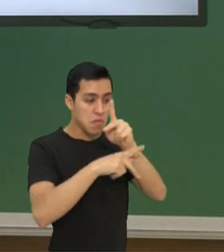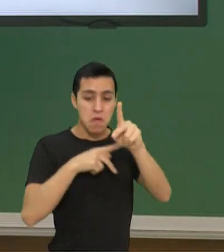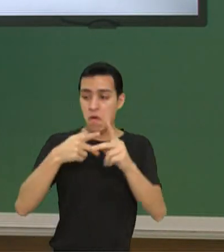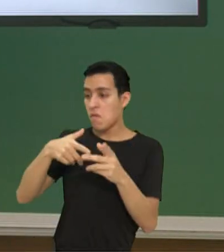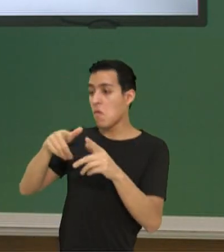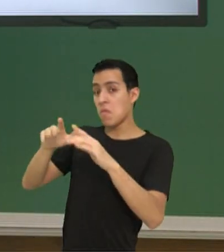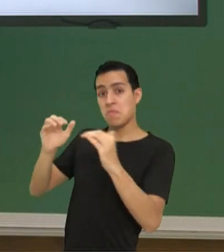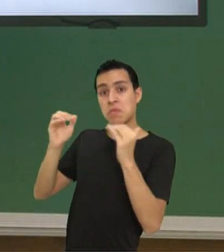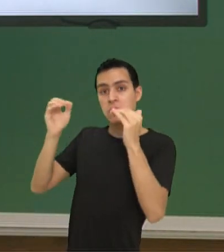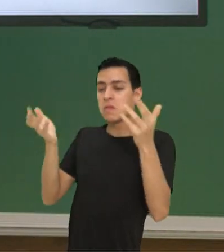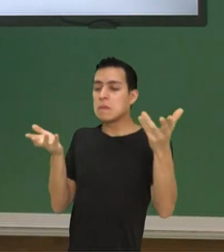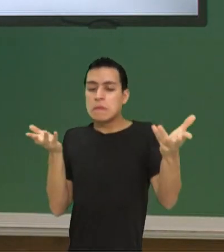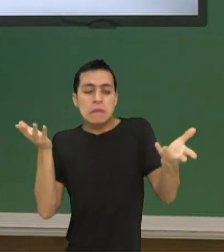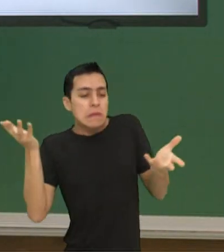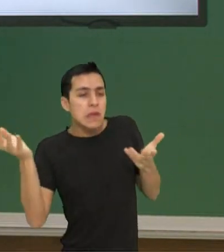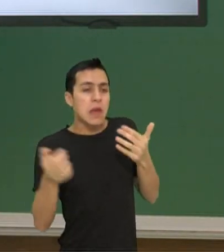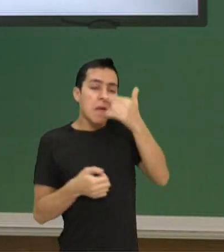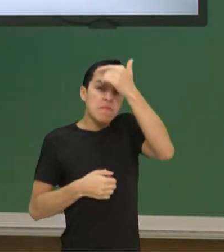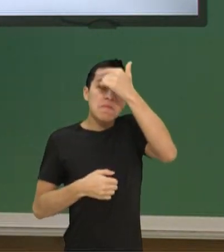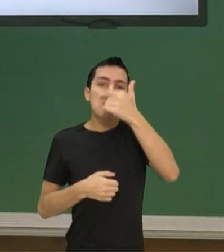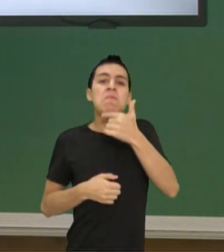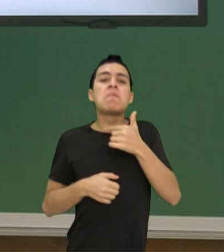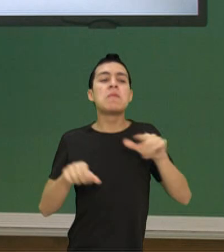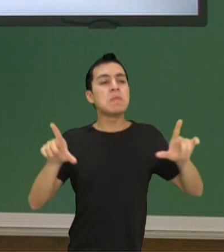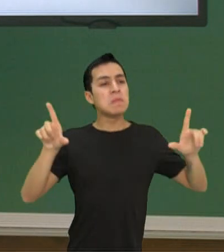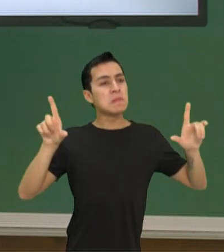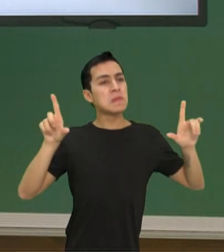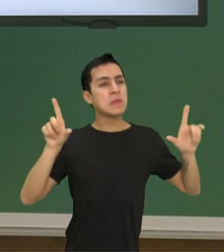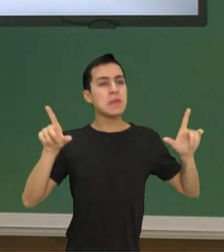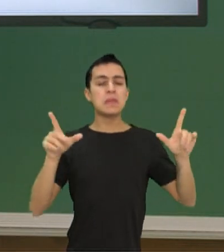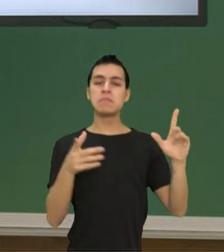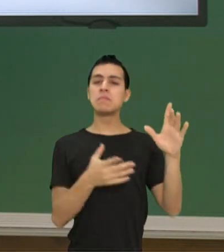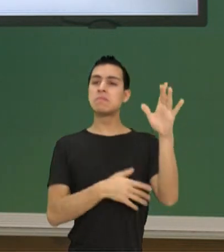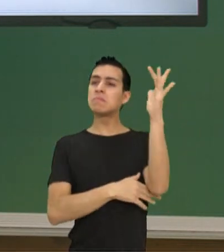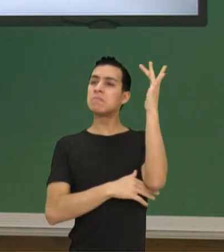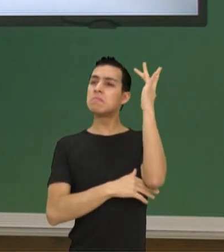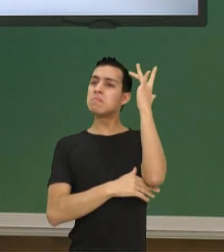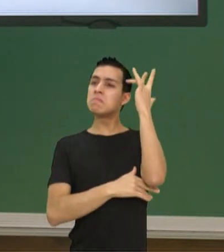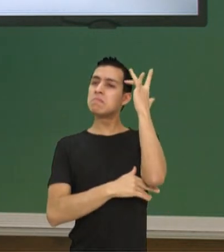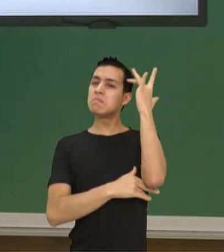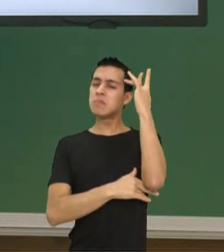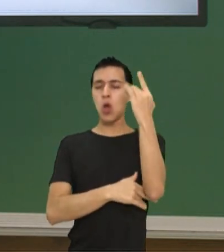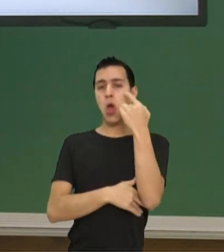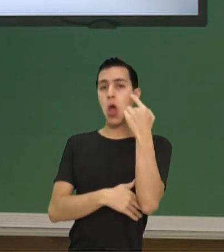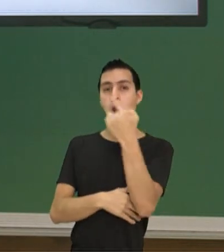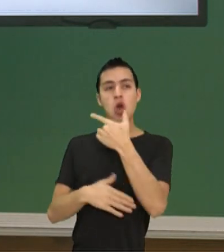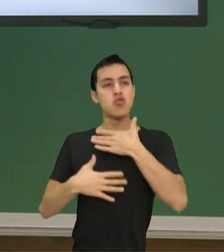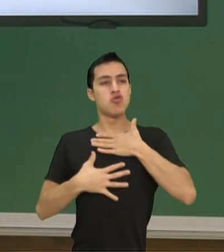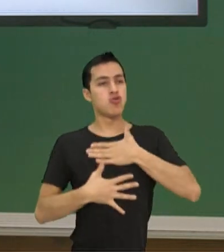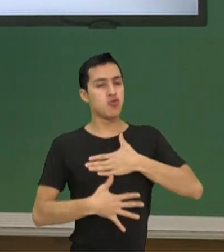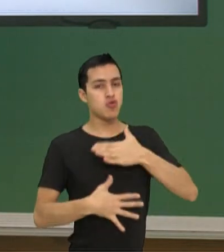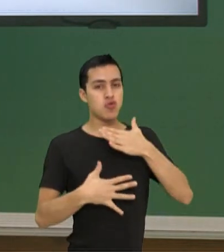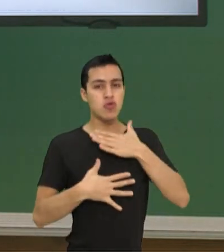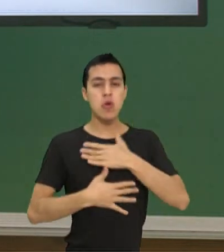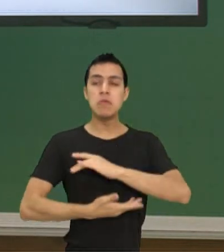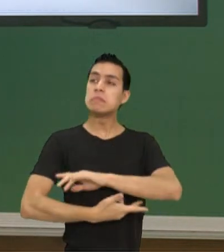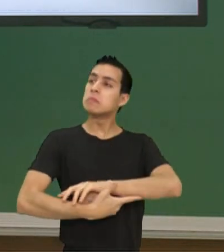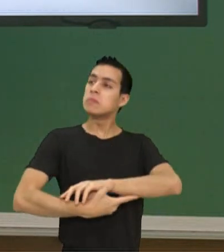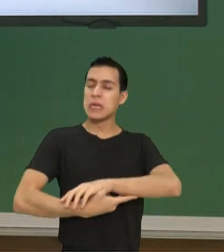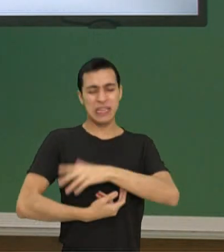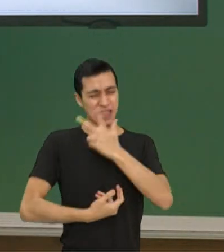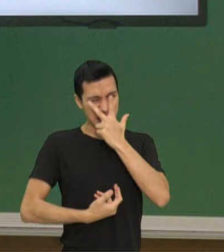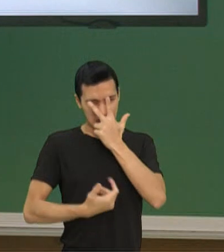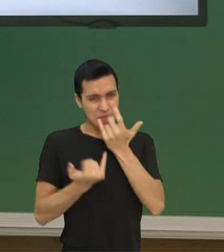imagens dele, ele aparece mais com uma fisionomia de sensatez, com uma fisionomia mais calma, tá? E